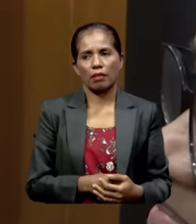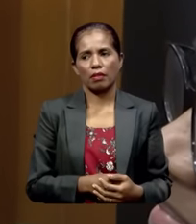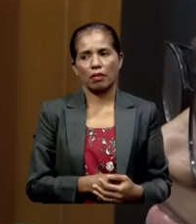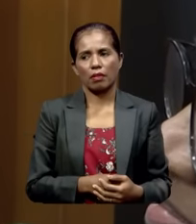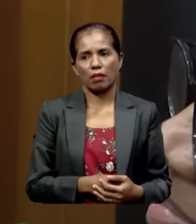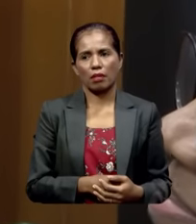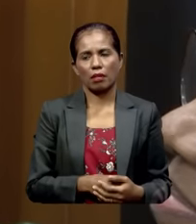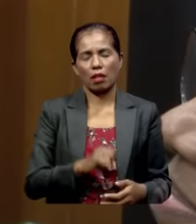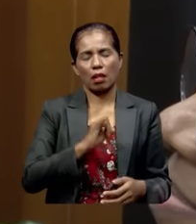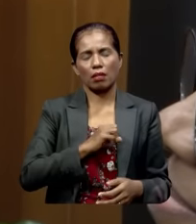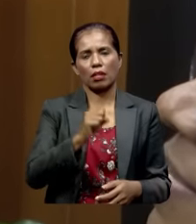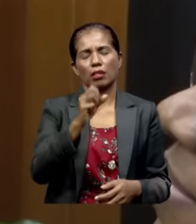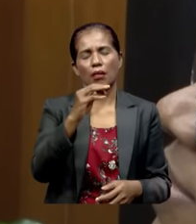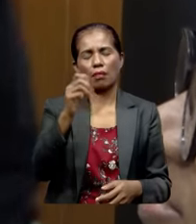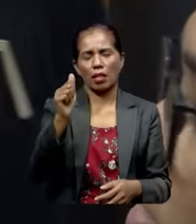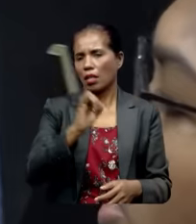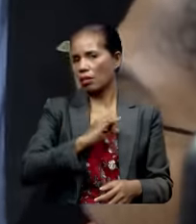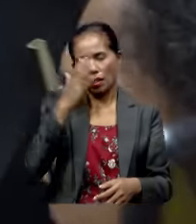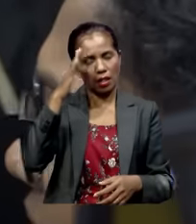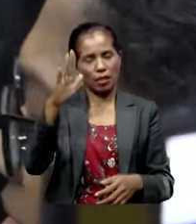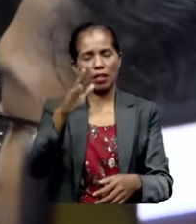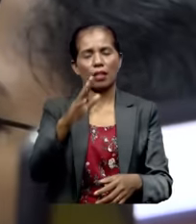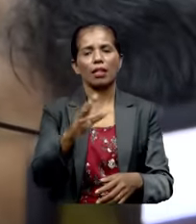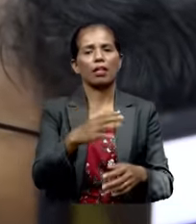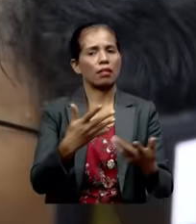Esse é o meu anel, já tem lei, lá tem a batida.